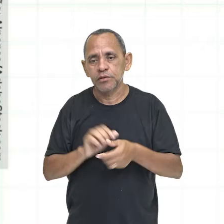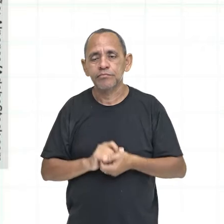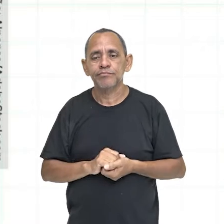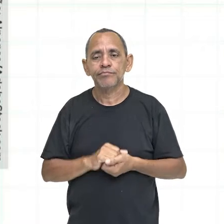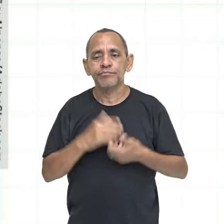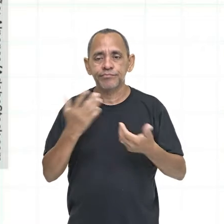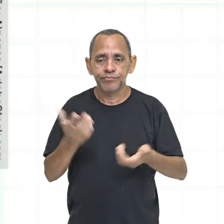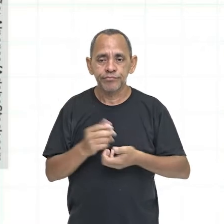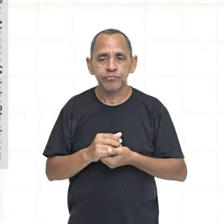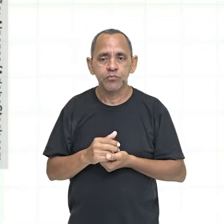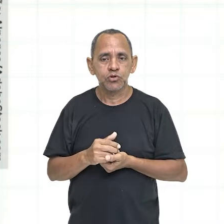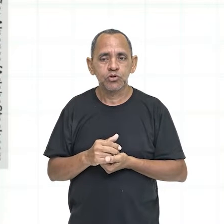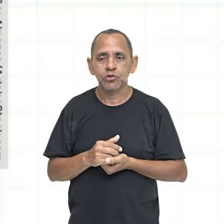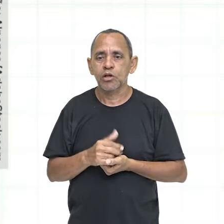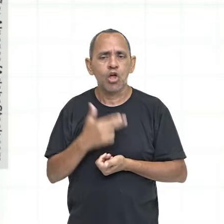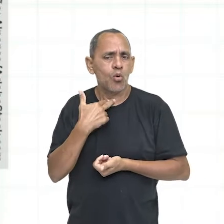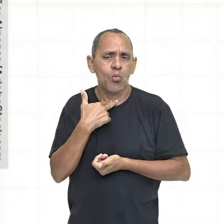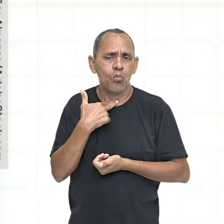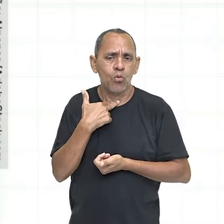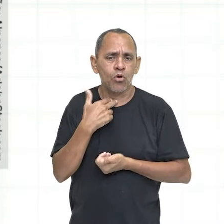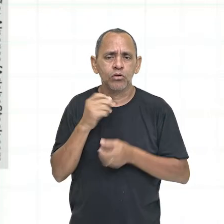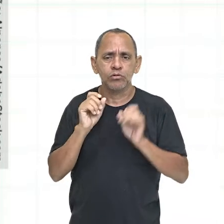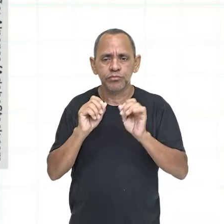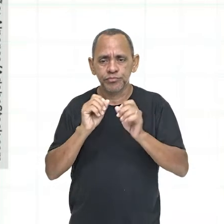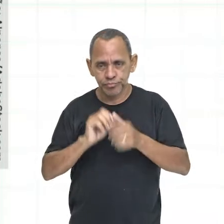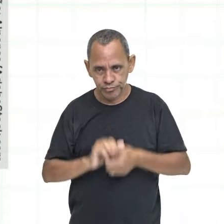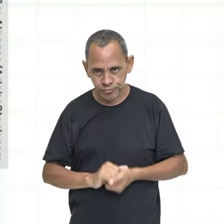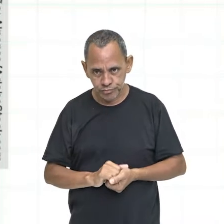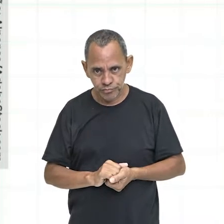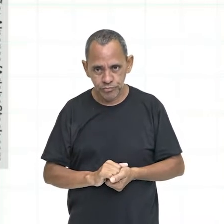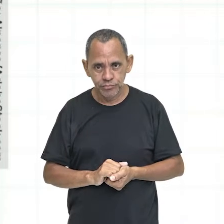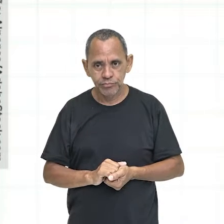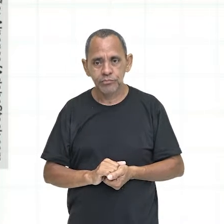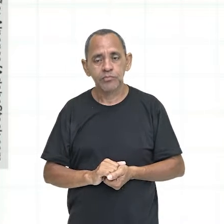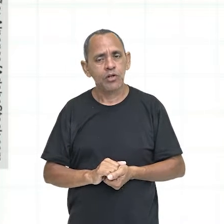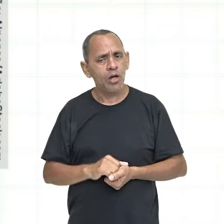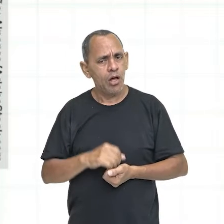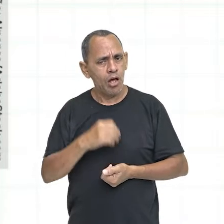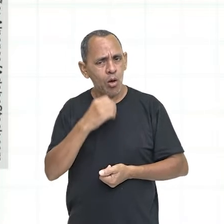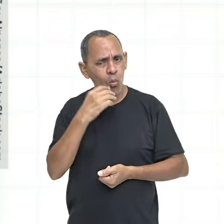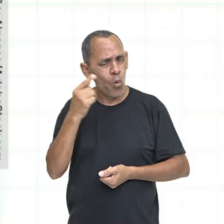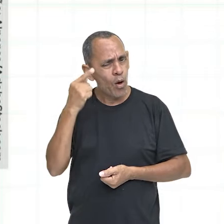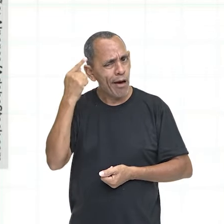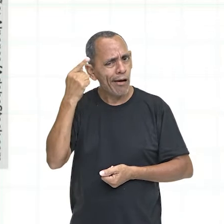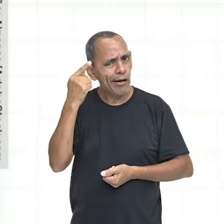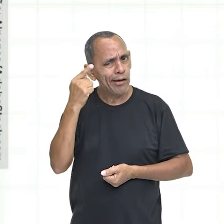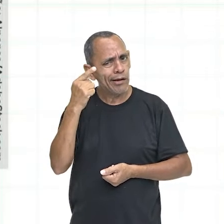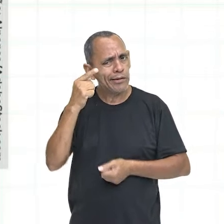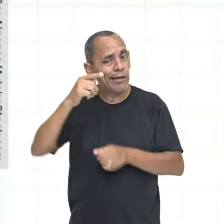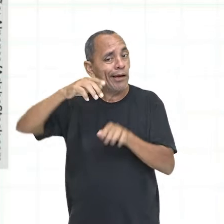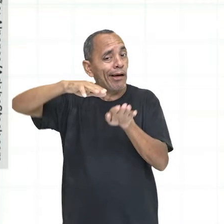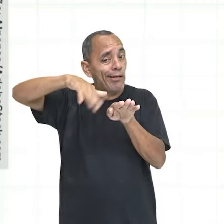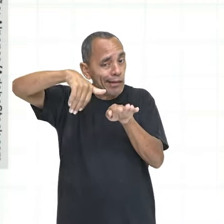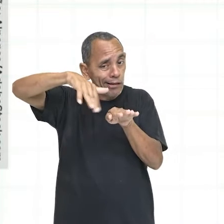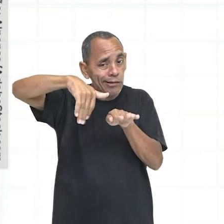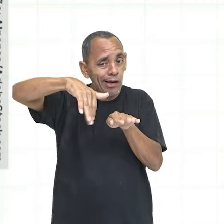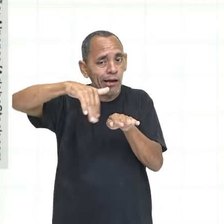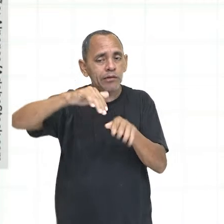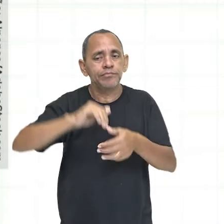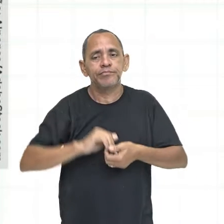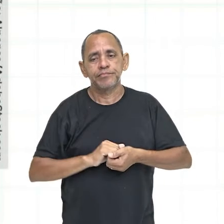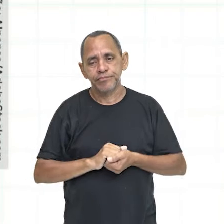não deveria, não deve, né, aqui, might, não deve ser uma boa ideia ir nadar. Good idea,